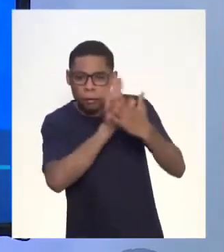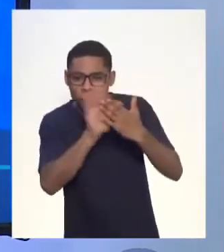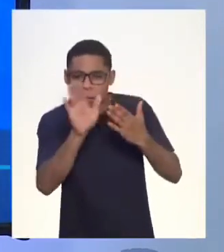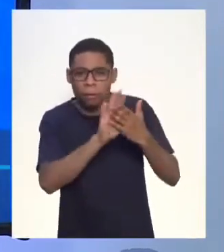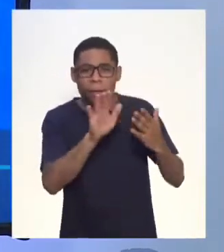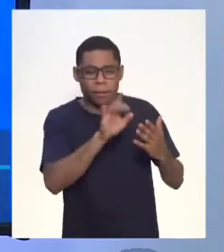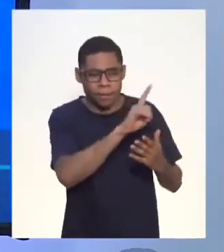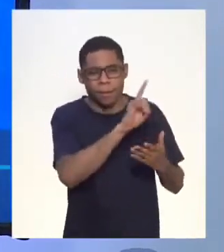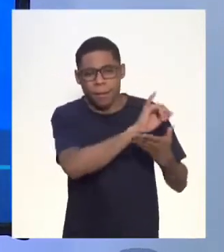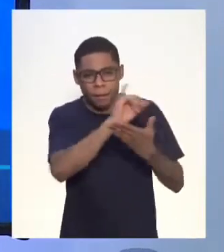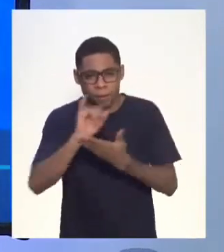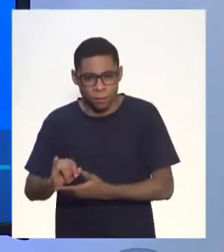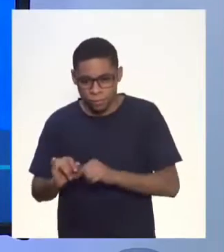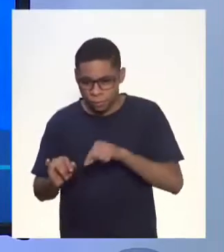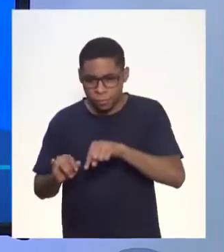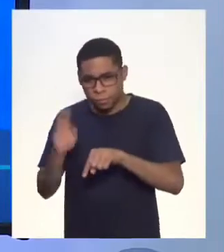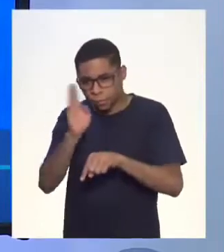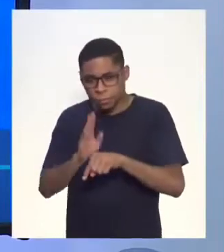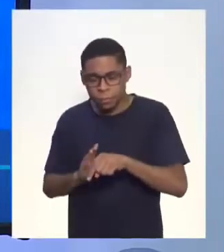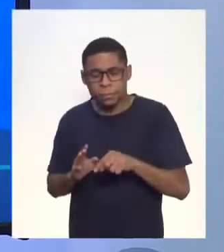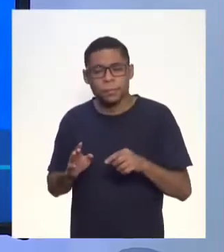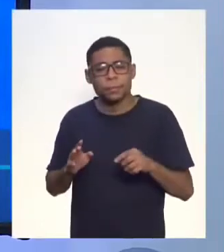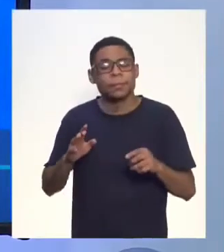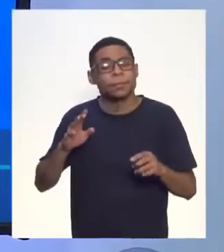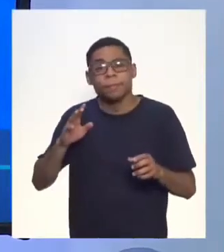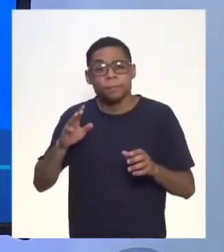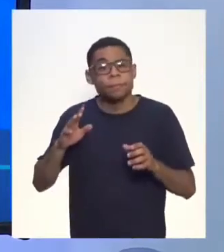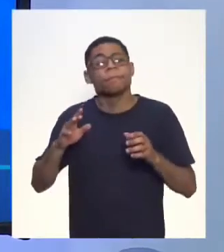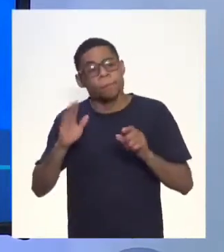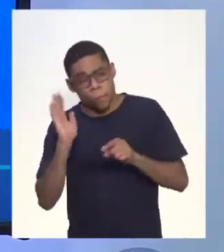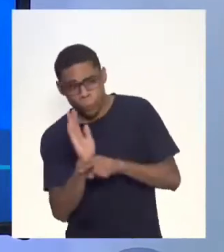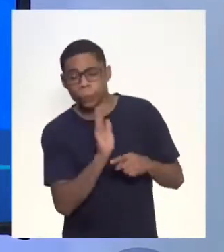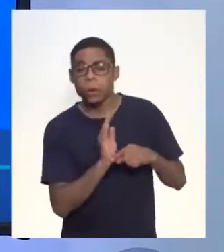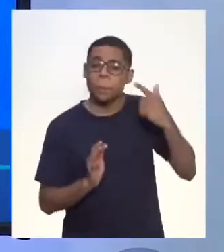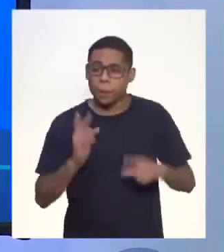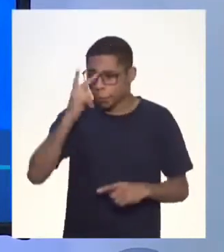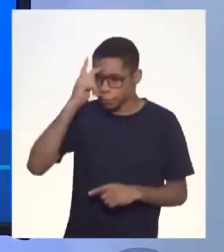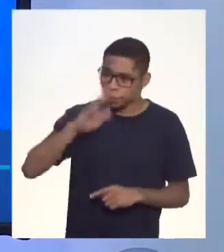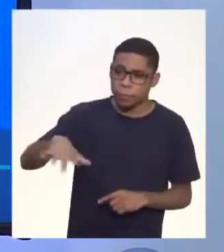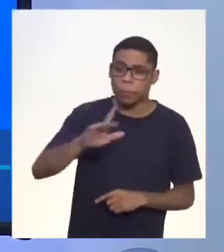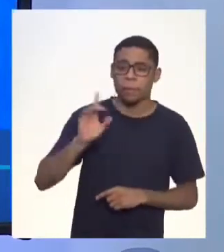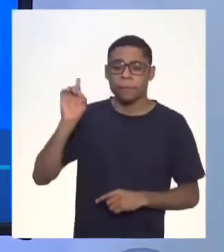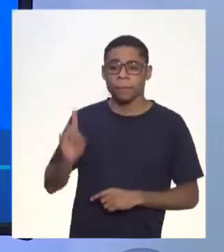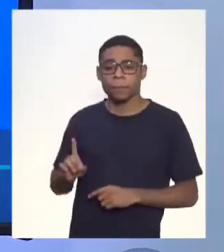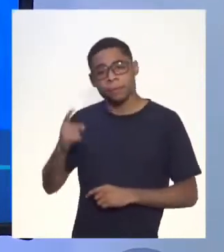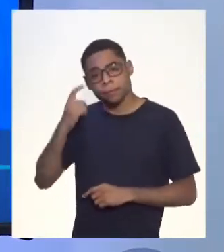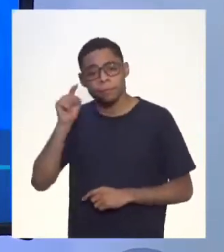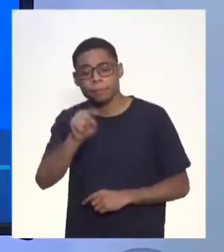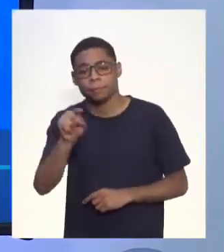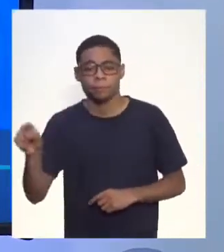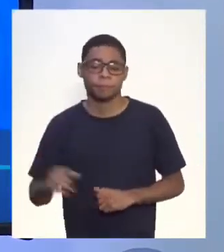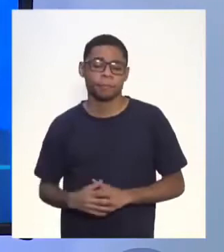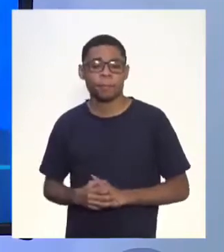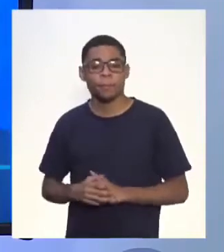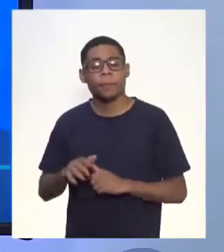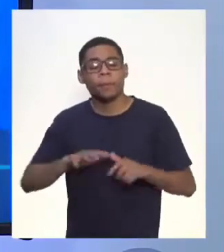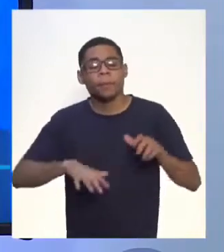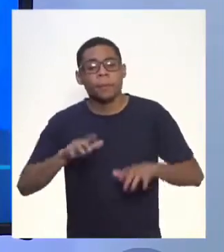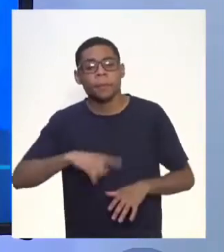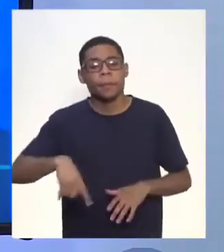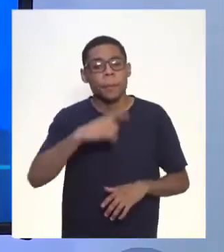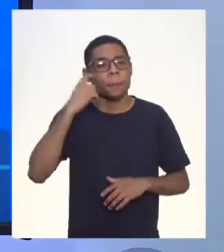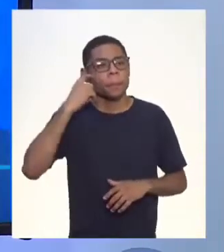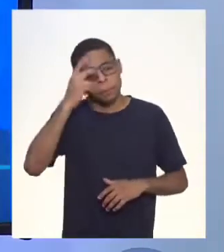nesse contexto utilizar ou pensar na pessoa com deficiência. Então, normalmente, a gente pensa no contexto para todas